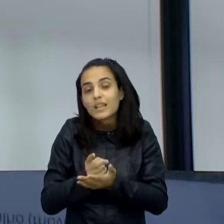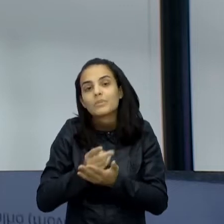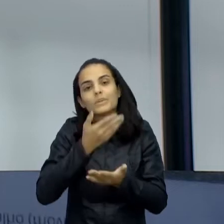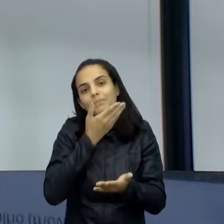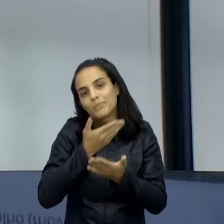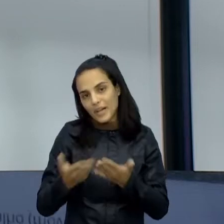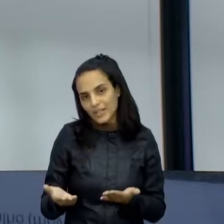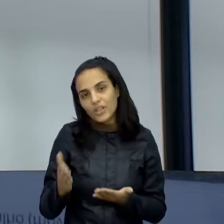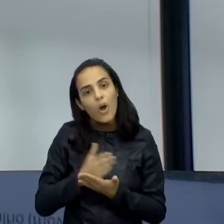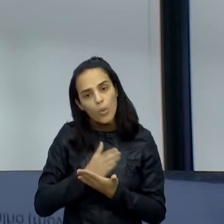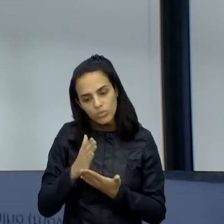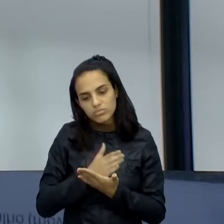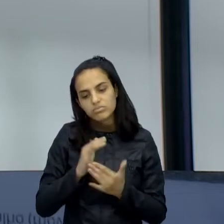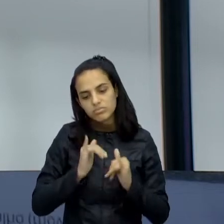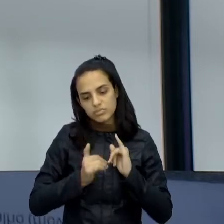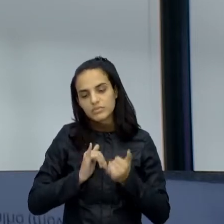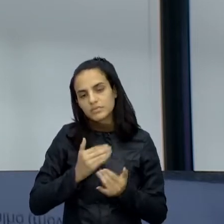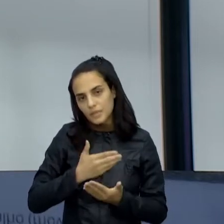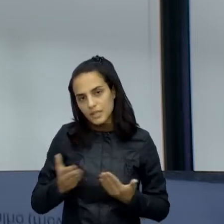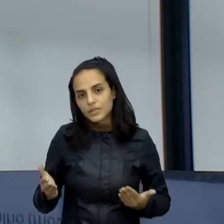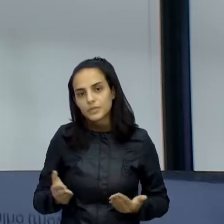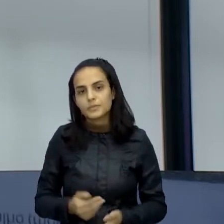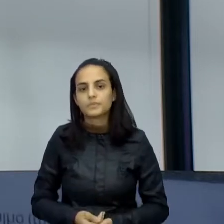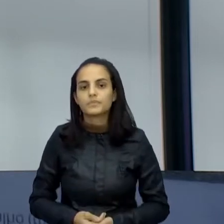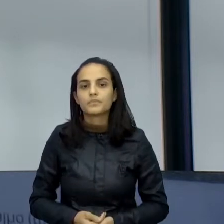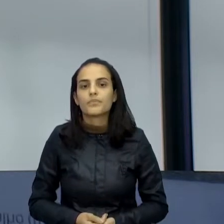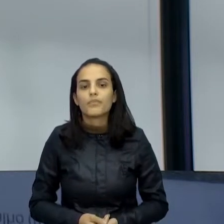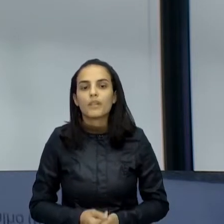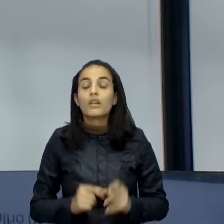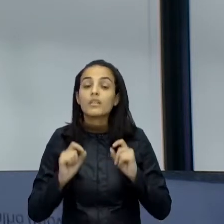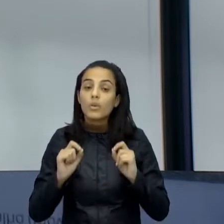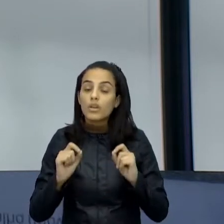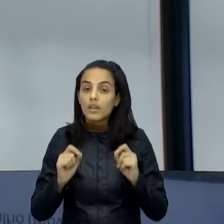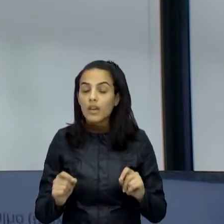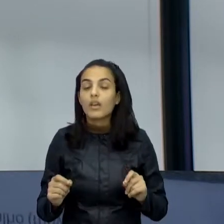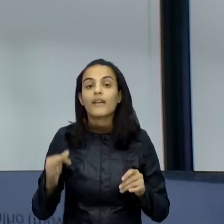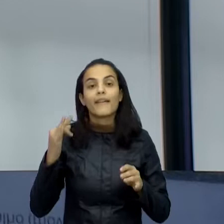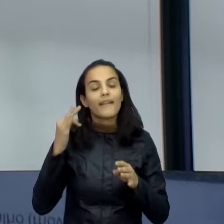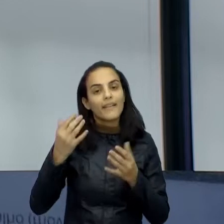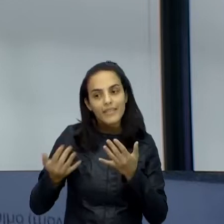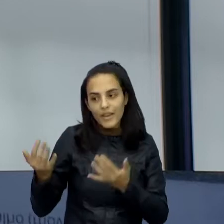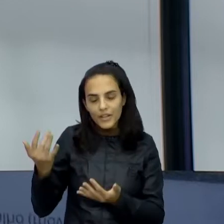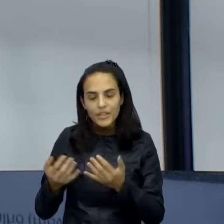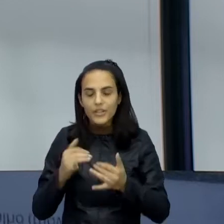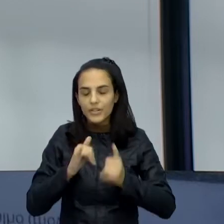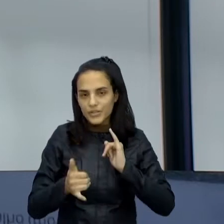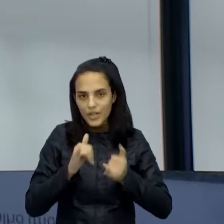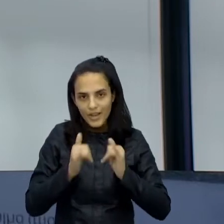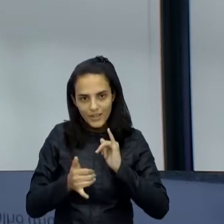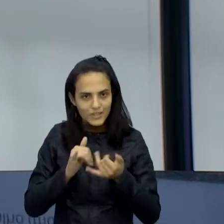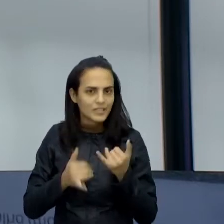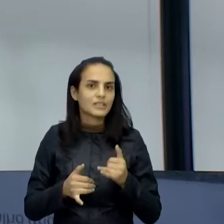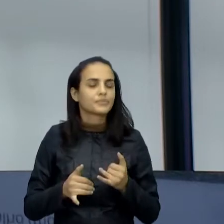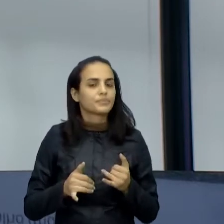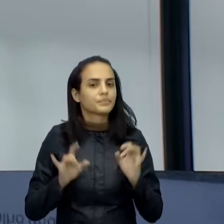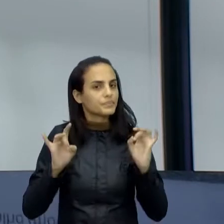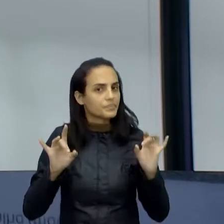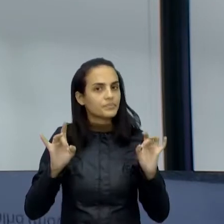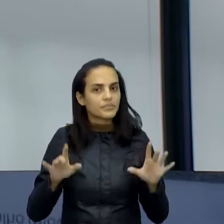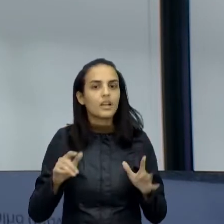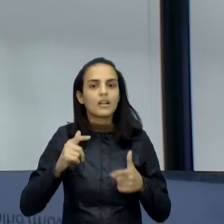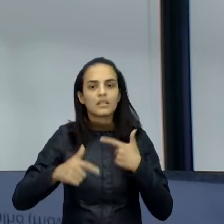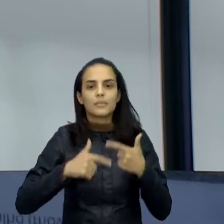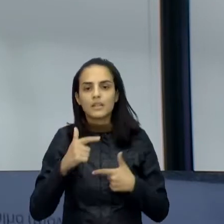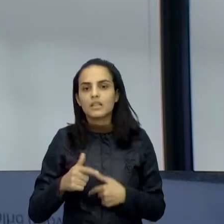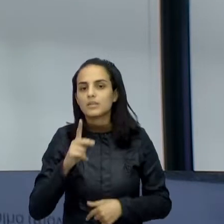Todas essas coisas são discutidas num outro componente chamado eficiência energética, que você também pode encontrar aí. Agora está sendo trabalhada